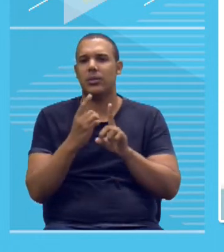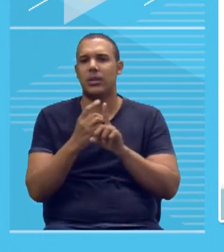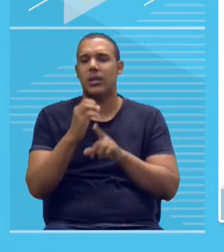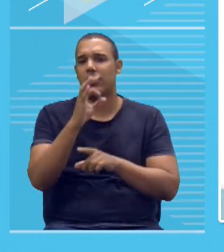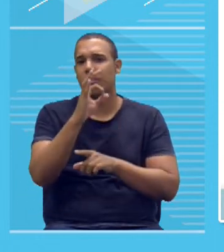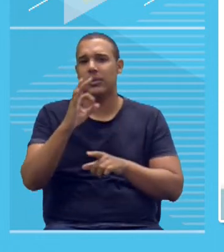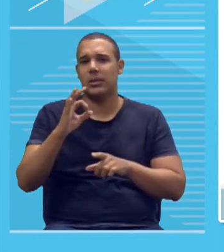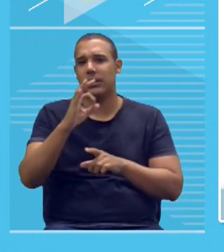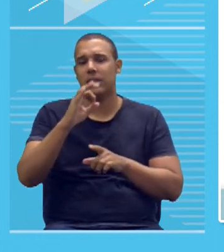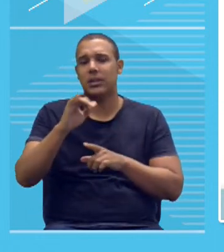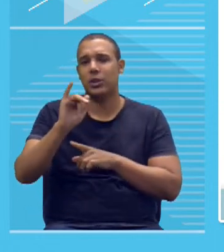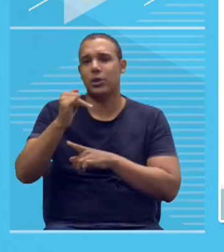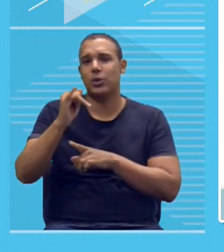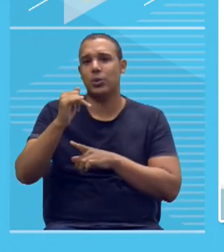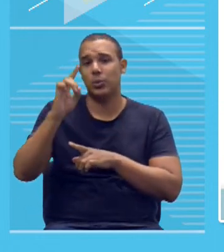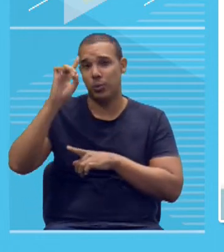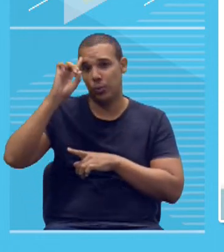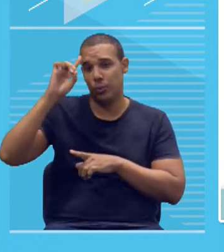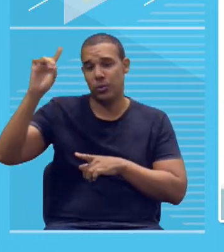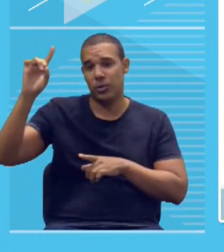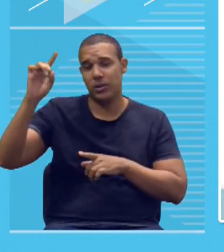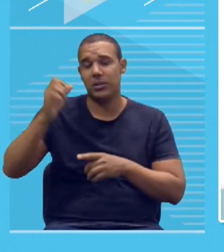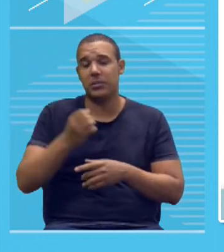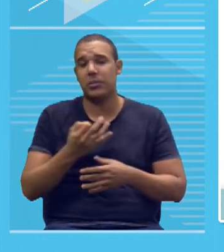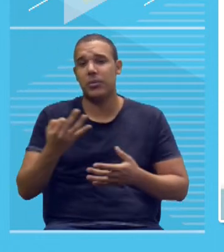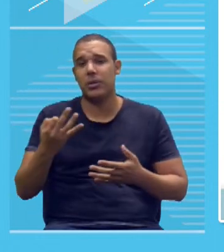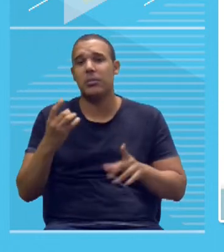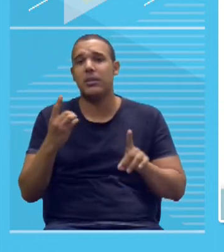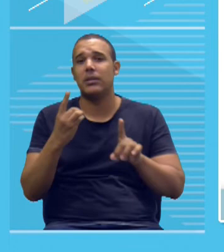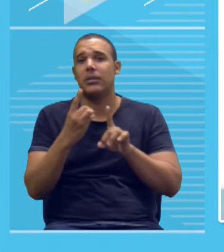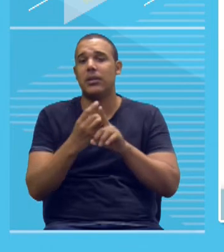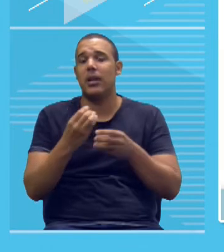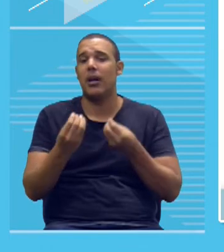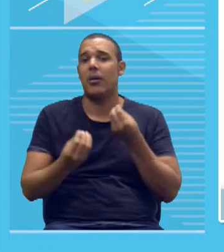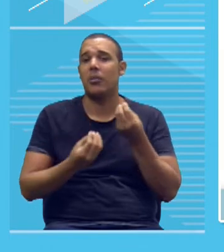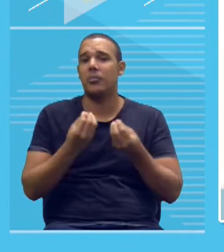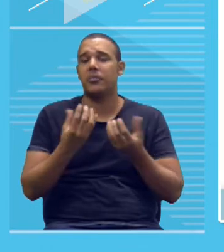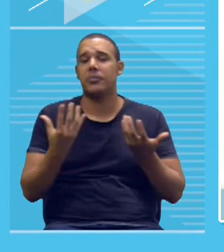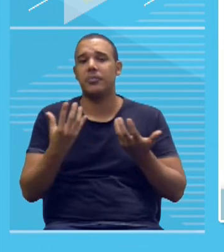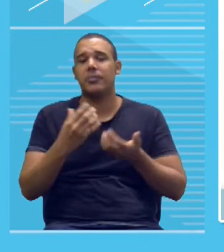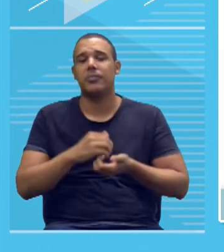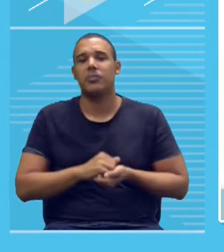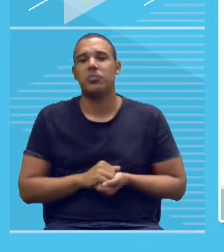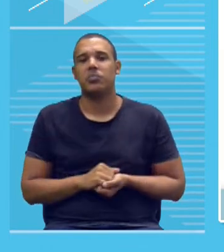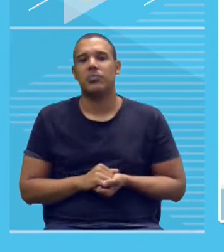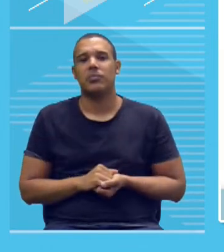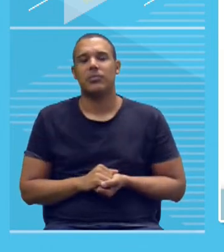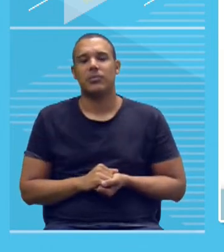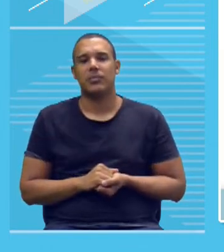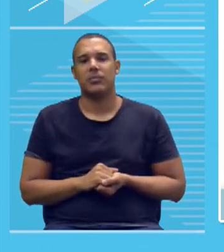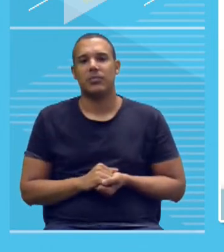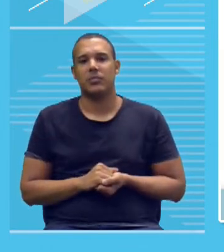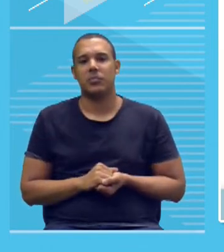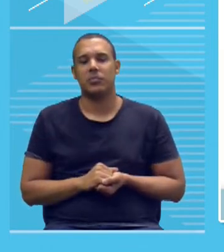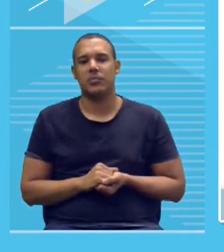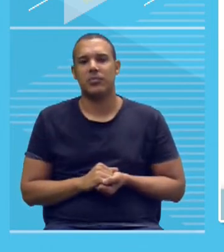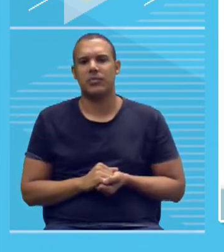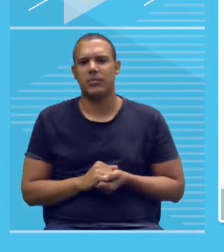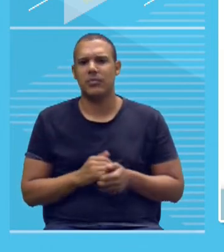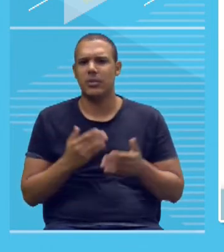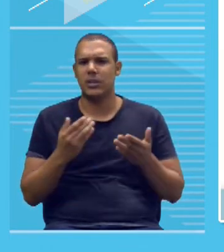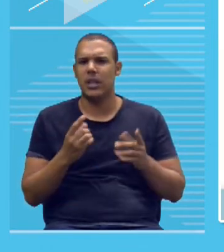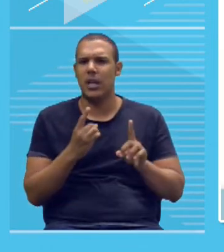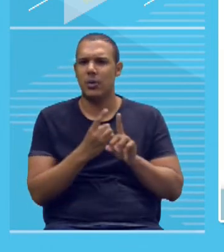cobrou por dia Quantos por cento de juros Ele cobrou por dia você achou a taxa mensal agora a pouco